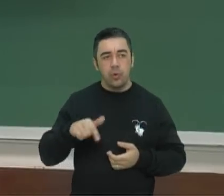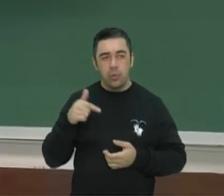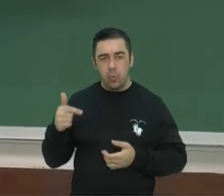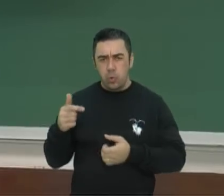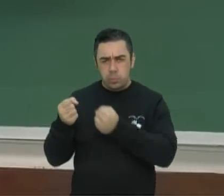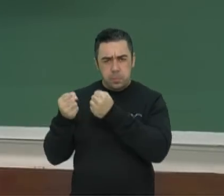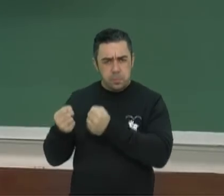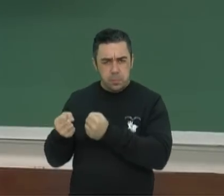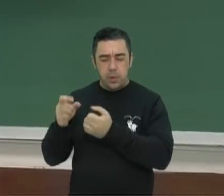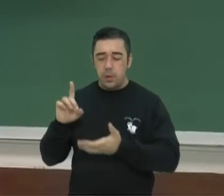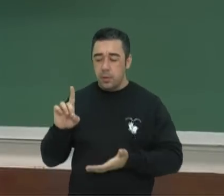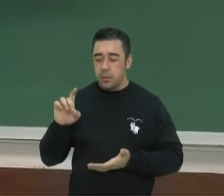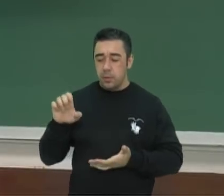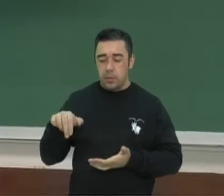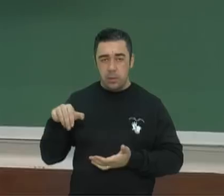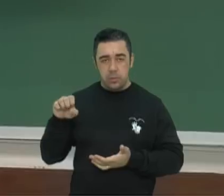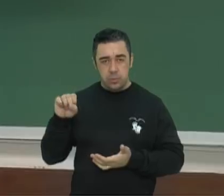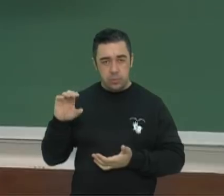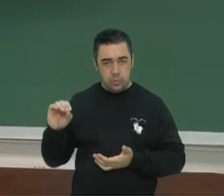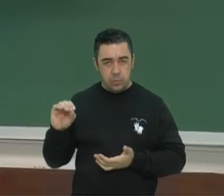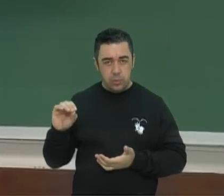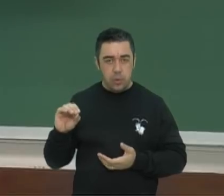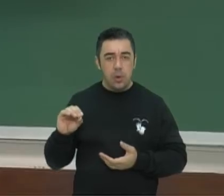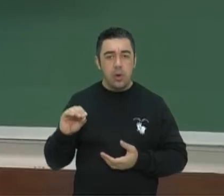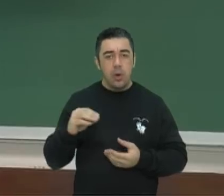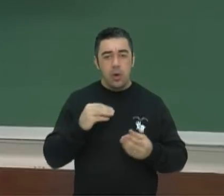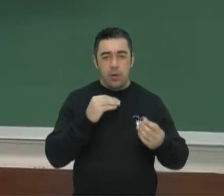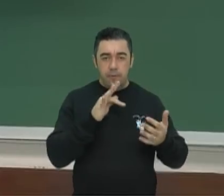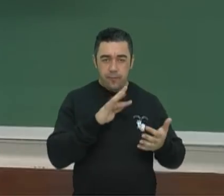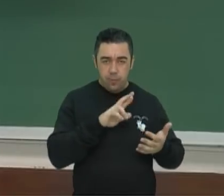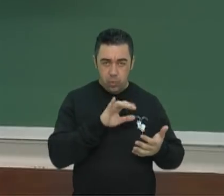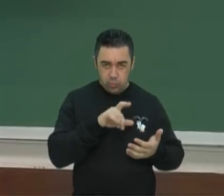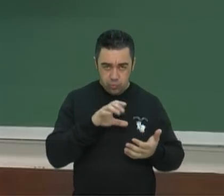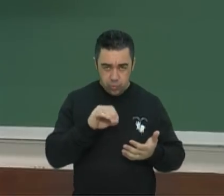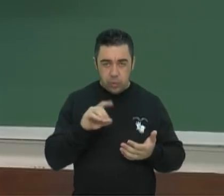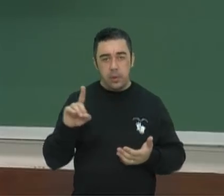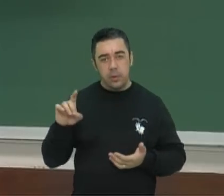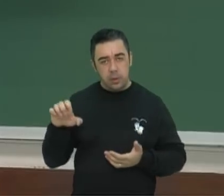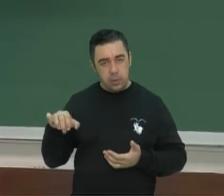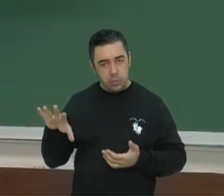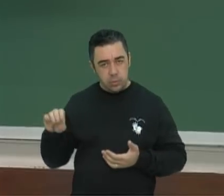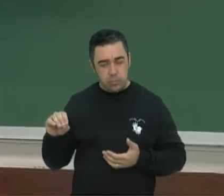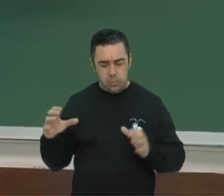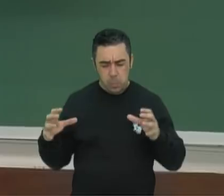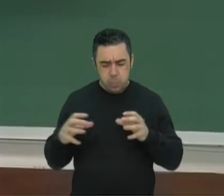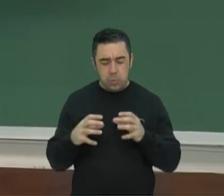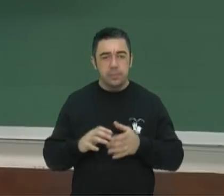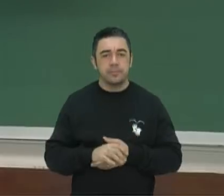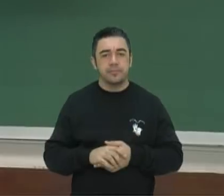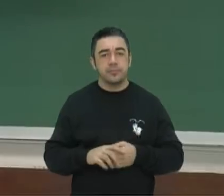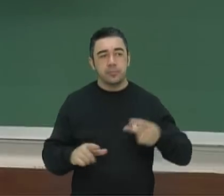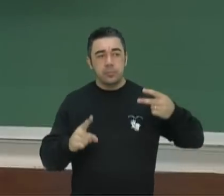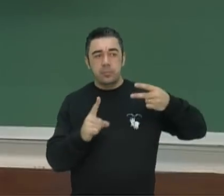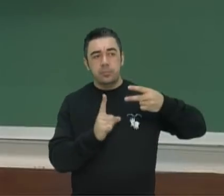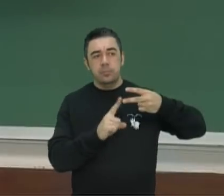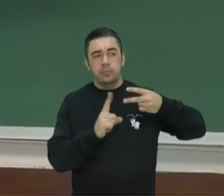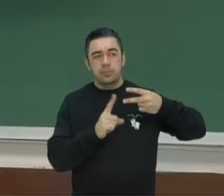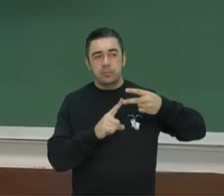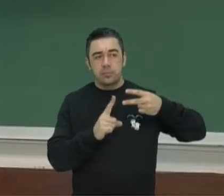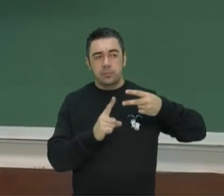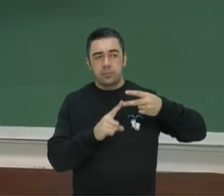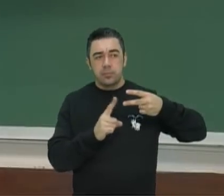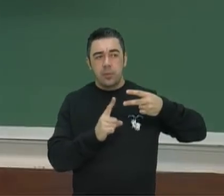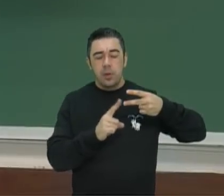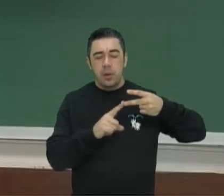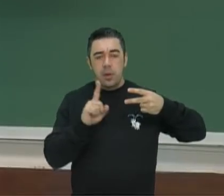frouxo e o tecido conjuntivo denso. O próprio nome já diz, frouxo e denso, certo? Vamos ver também,